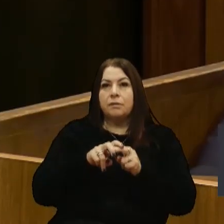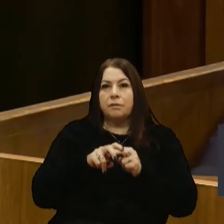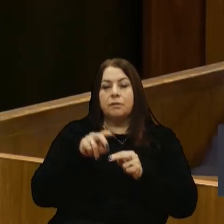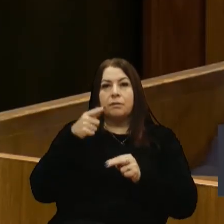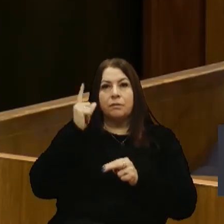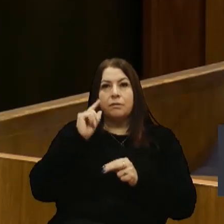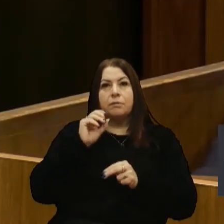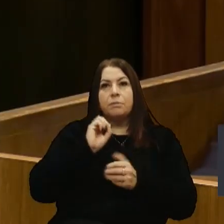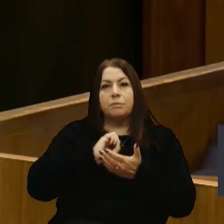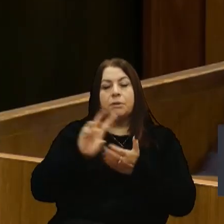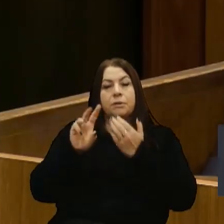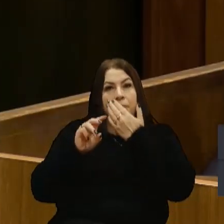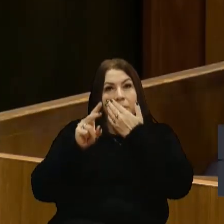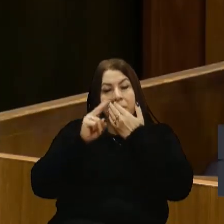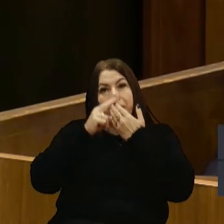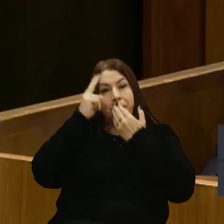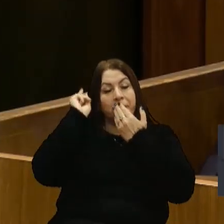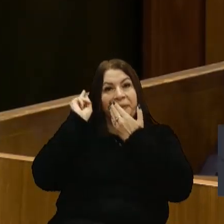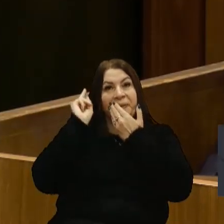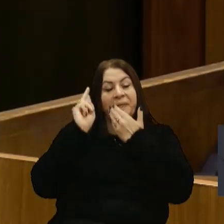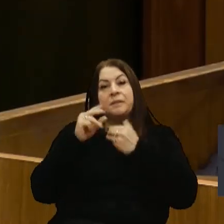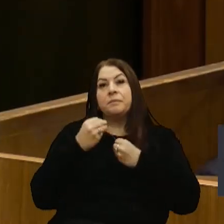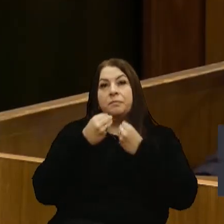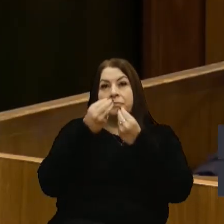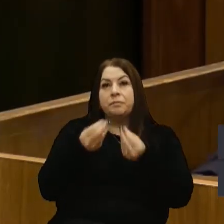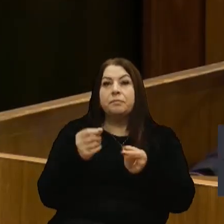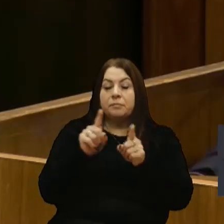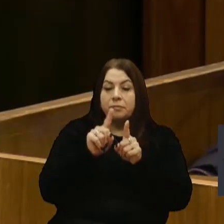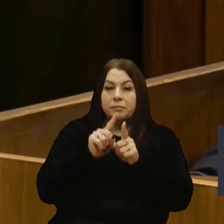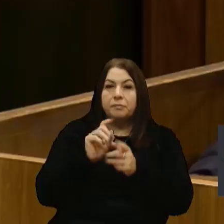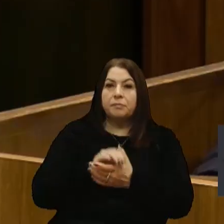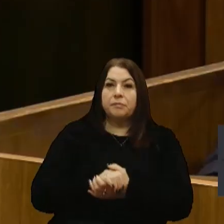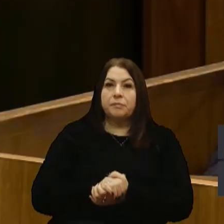para o Nespolo, quero entregar para ele